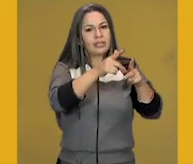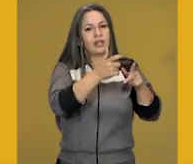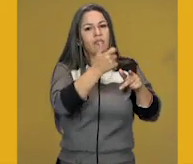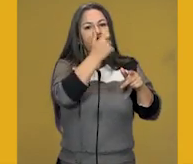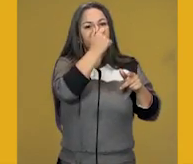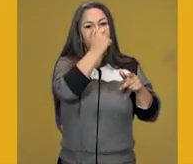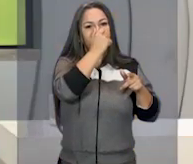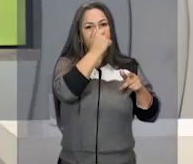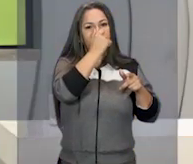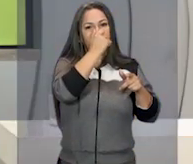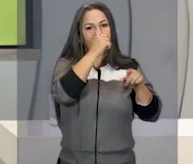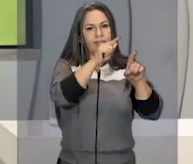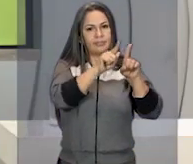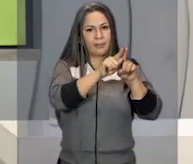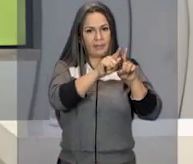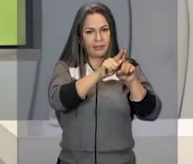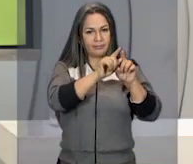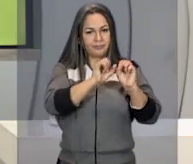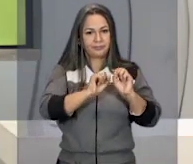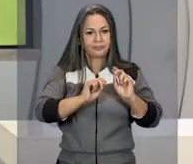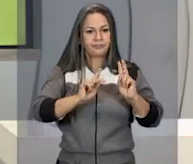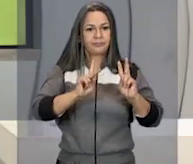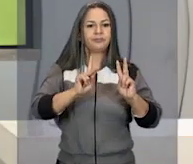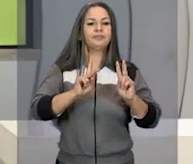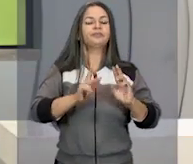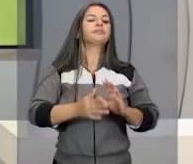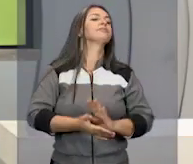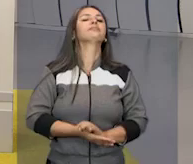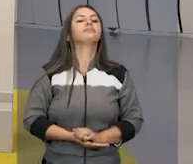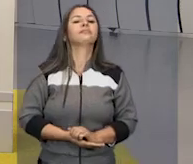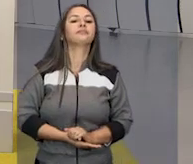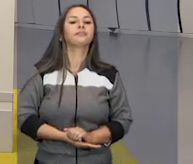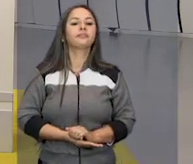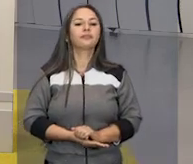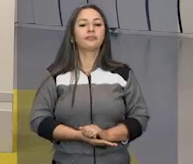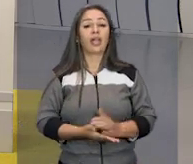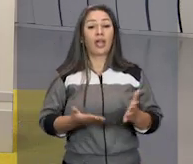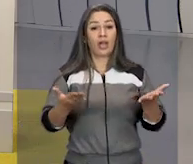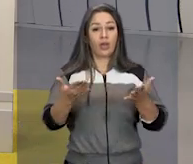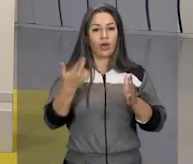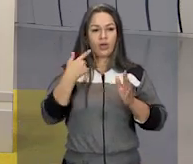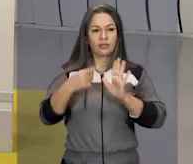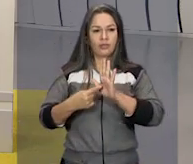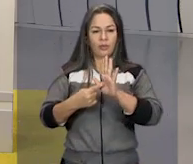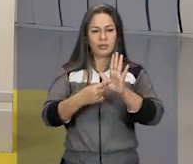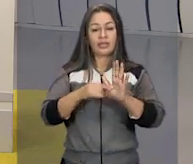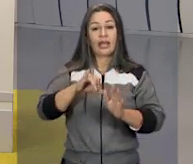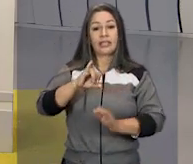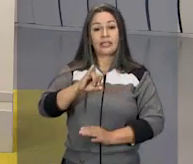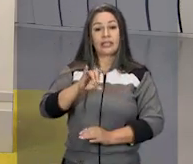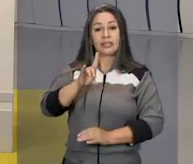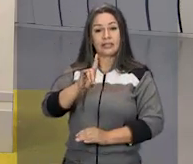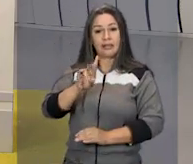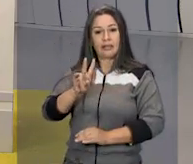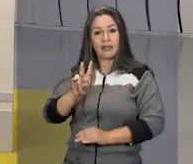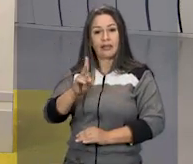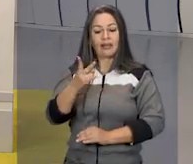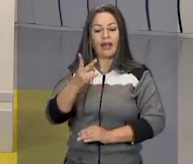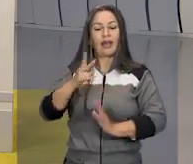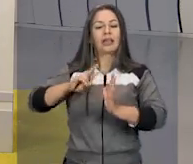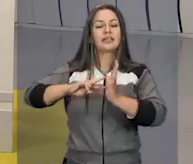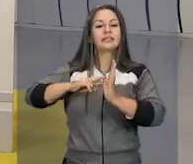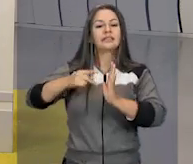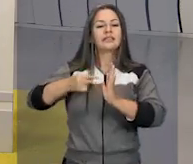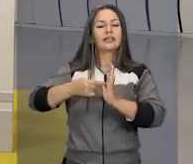gigantesca. Vamos observar outro dado aqui agora. Agora são os dados de desenvolvimento humano. O IDH, ele é um índice que mede o desenvolvimento